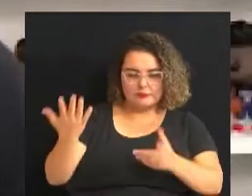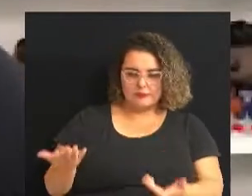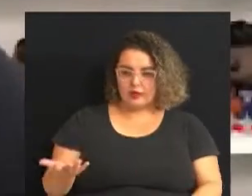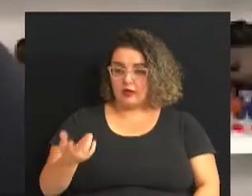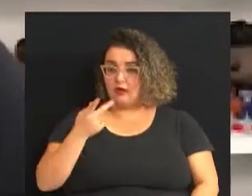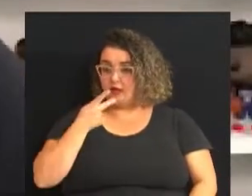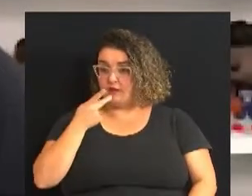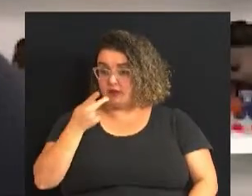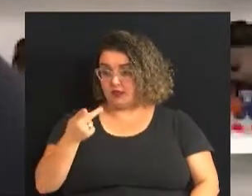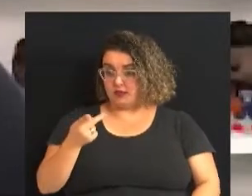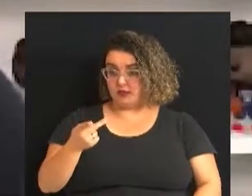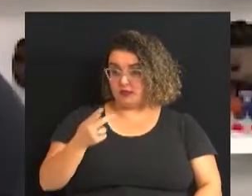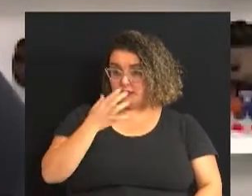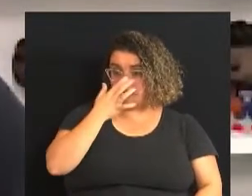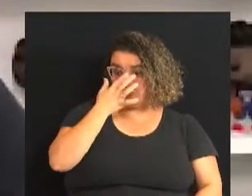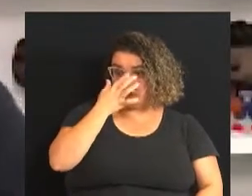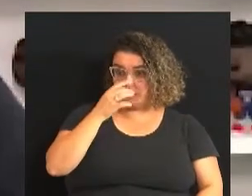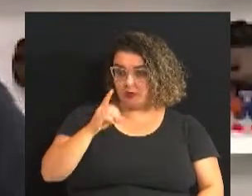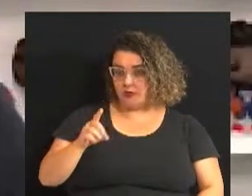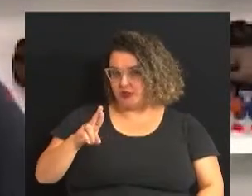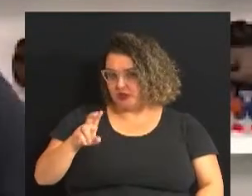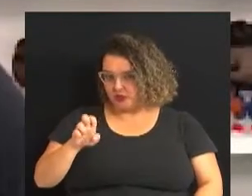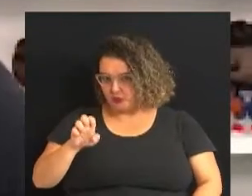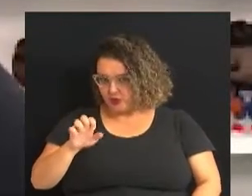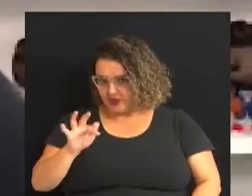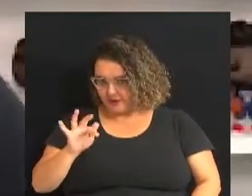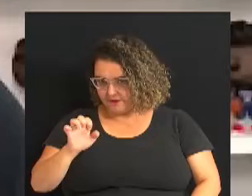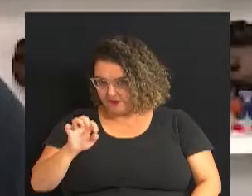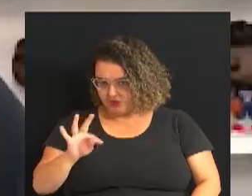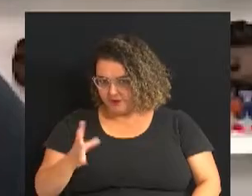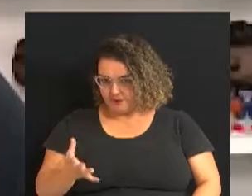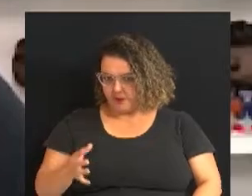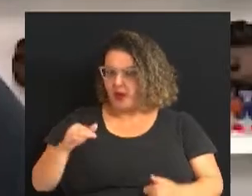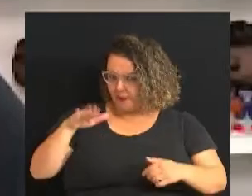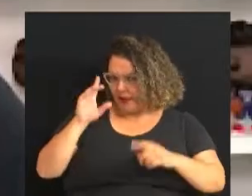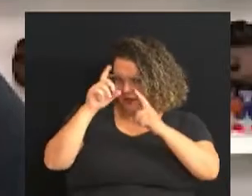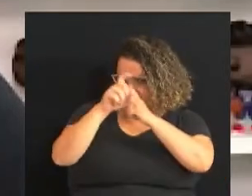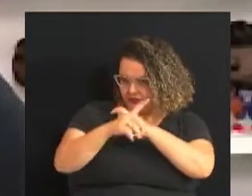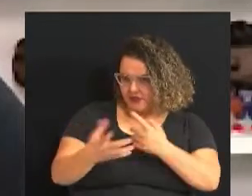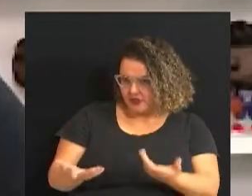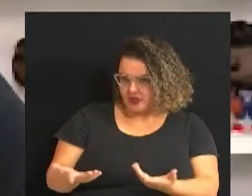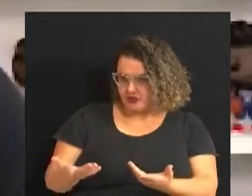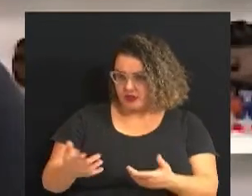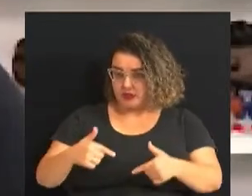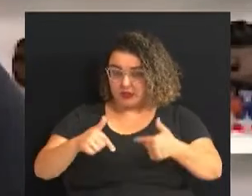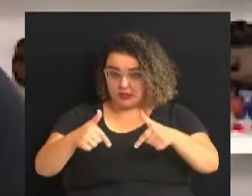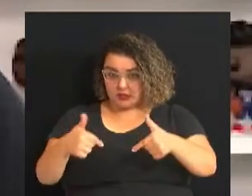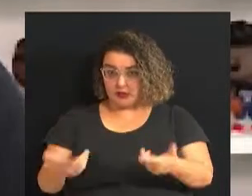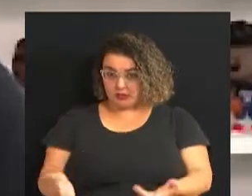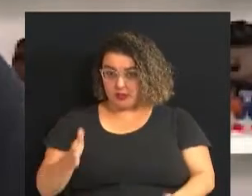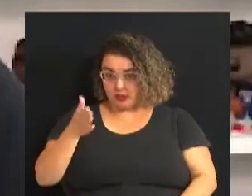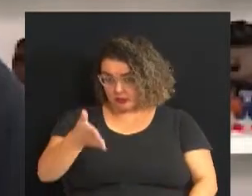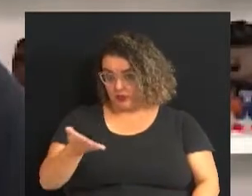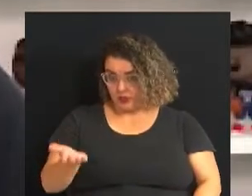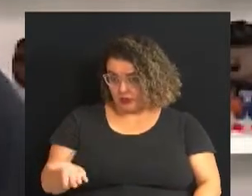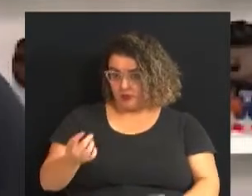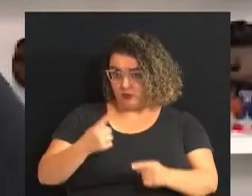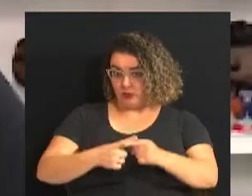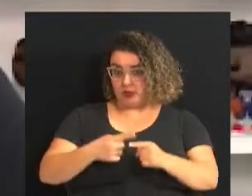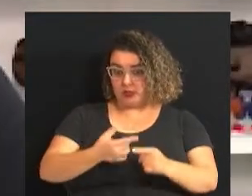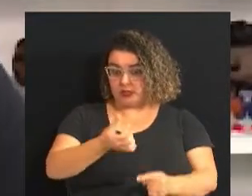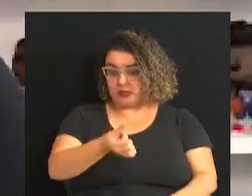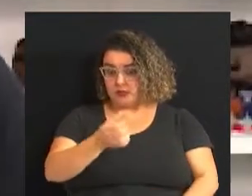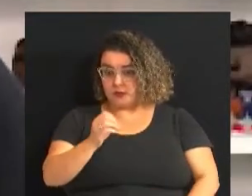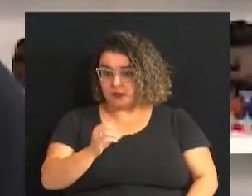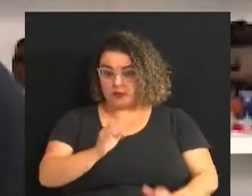isso na transmissão. A transmissão do draft ela é a mais difícil para a gente, que tem que trabalhar com ela, porque são 60